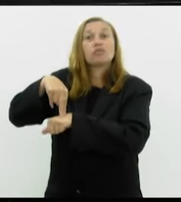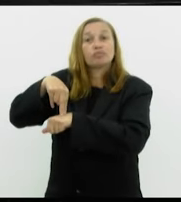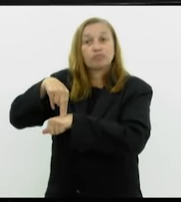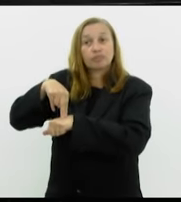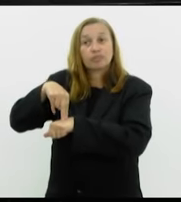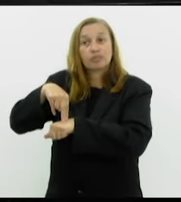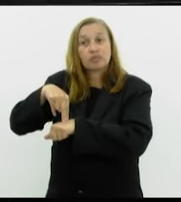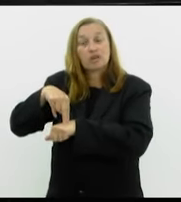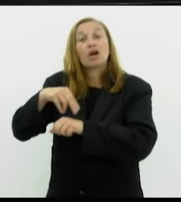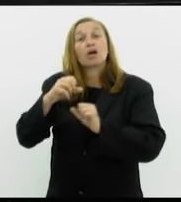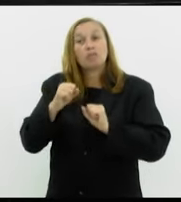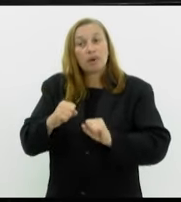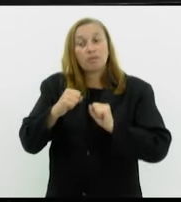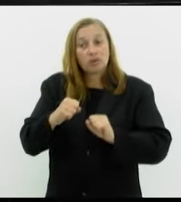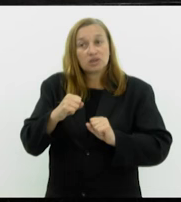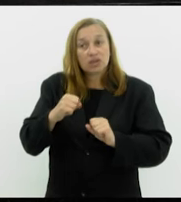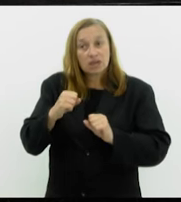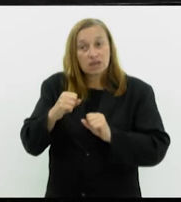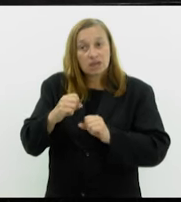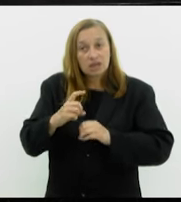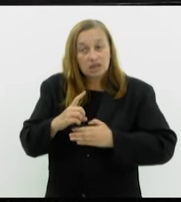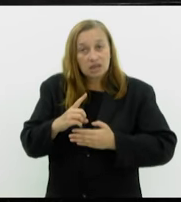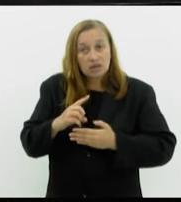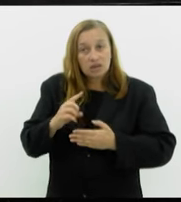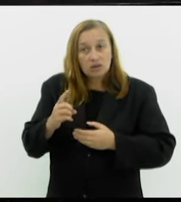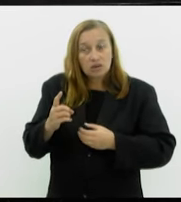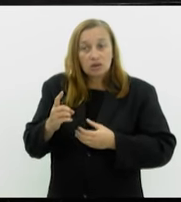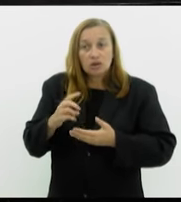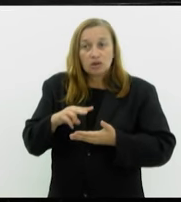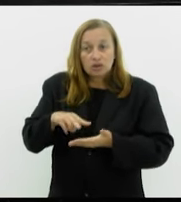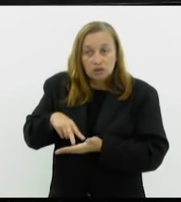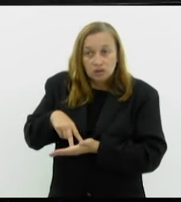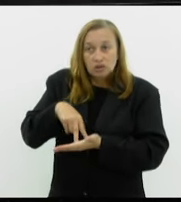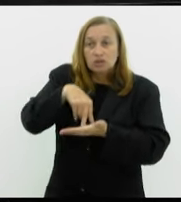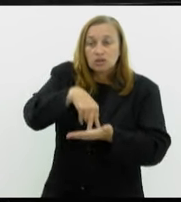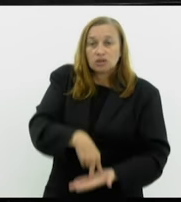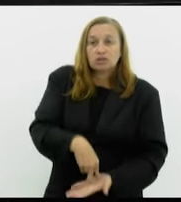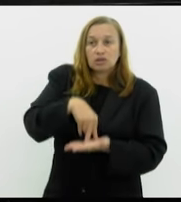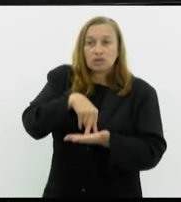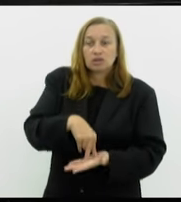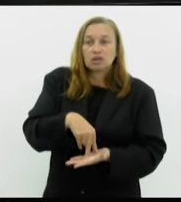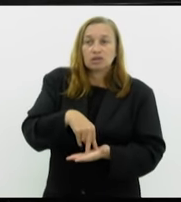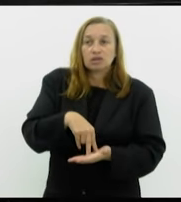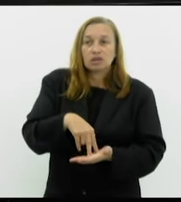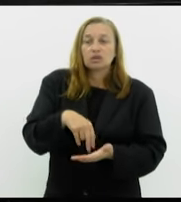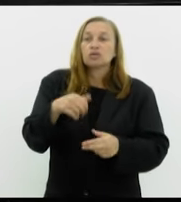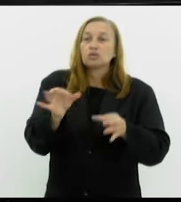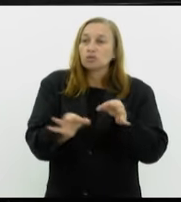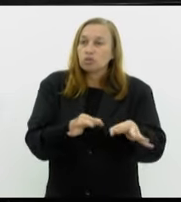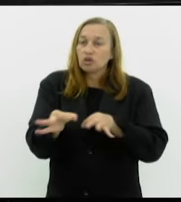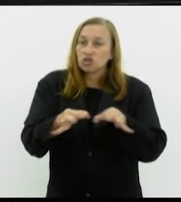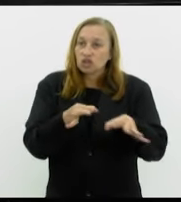para poder se reabilitarem no seu projeto de reconstrução.